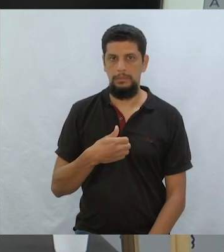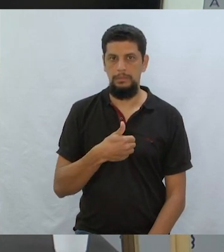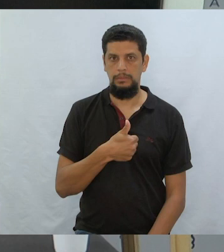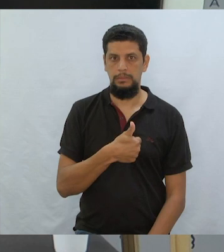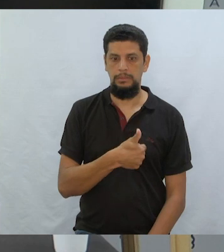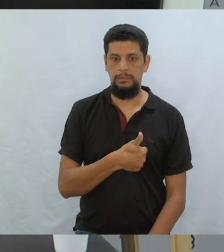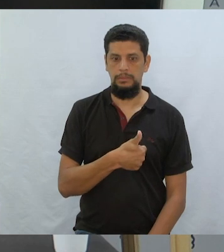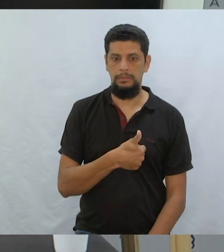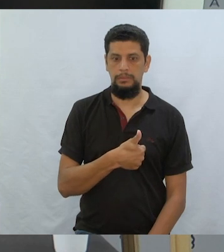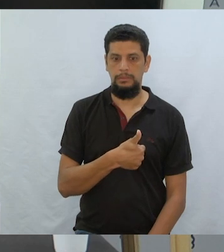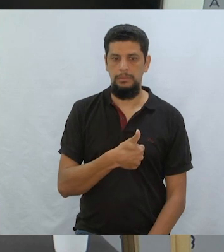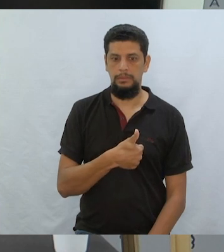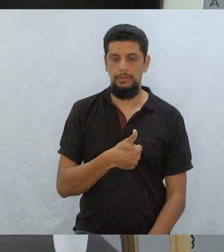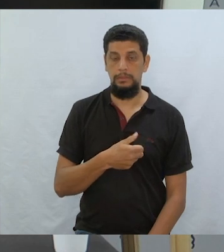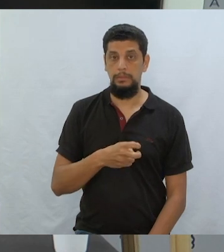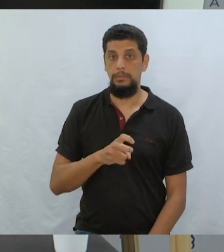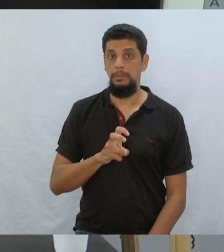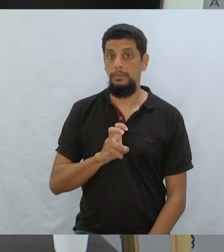14,